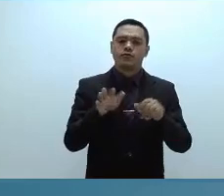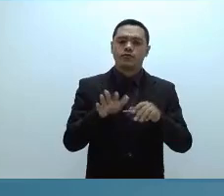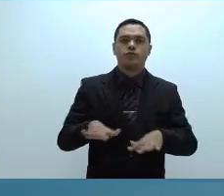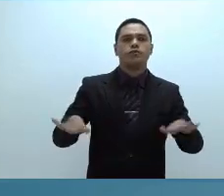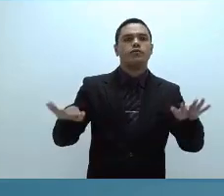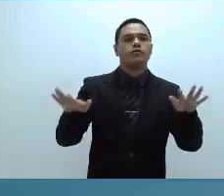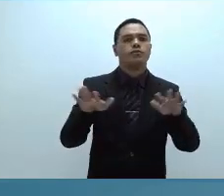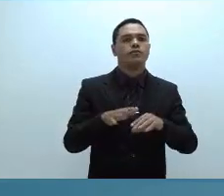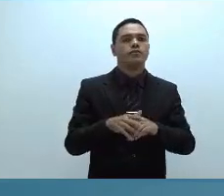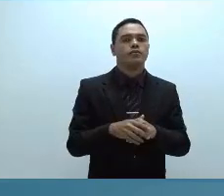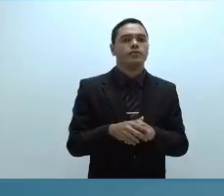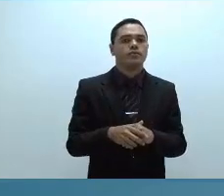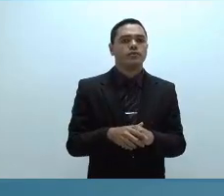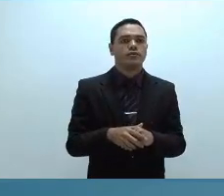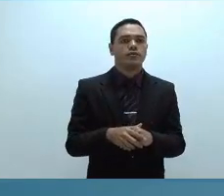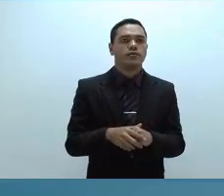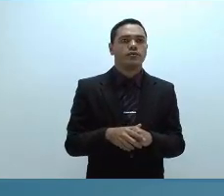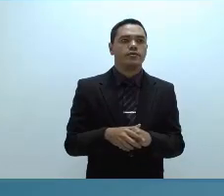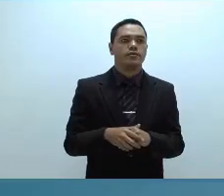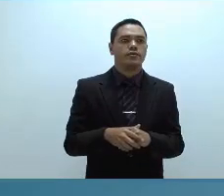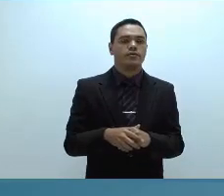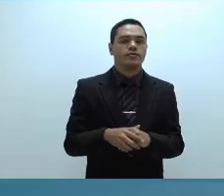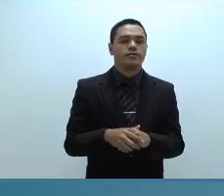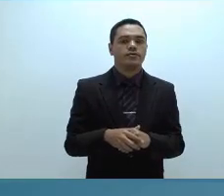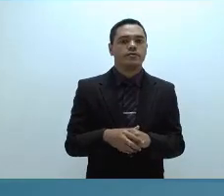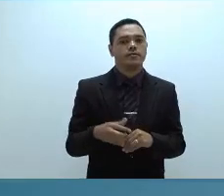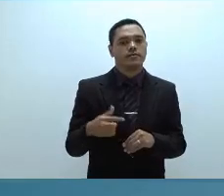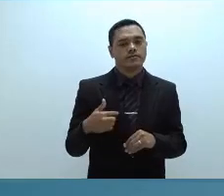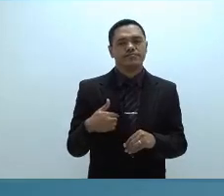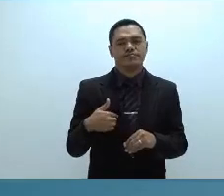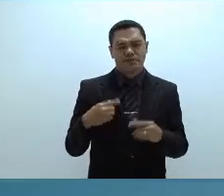eu, como eu disse, ouso discordar do